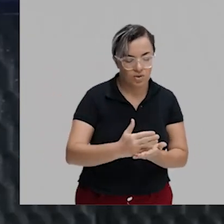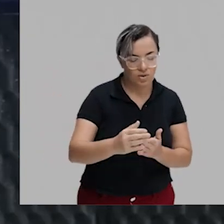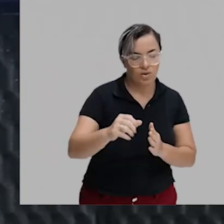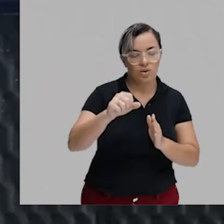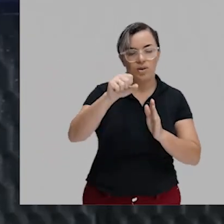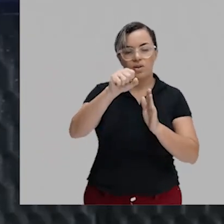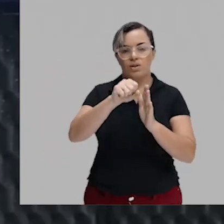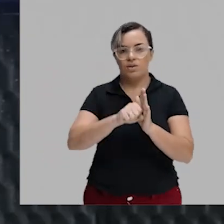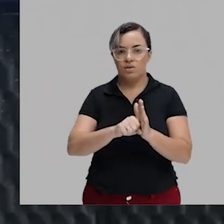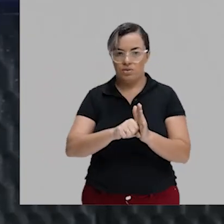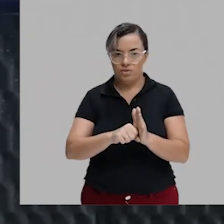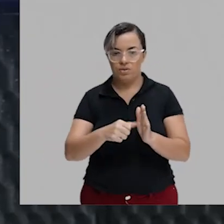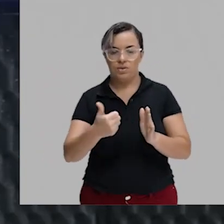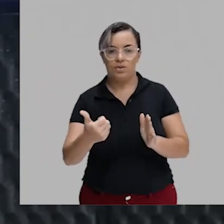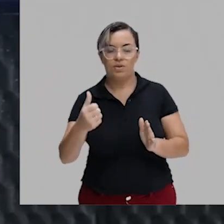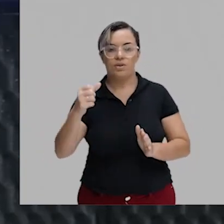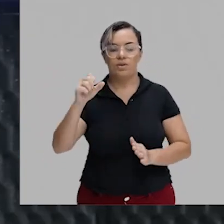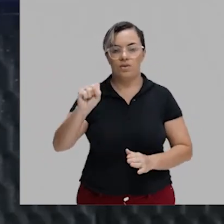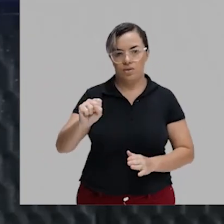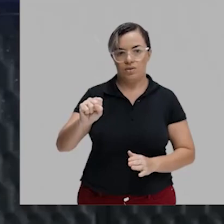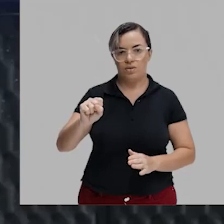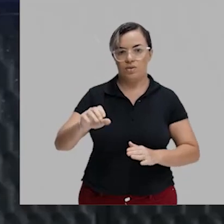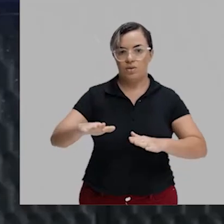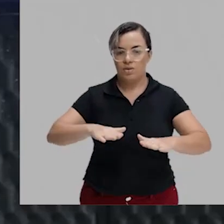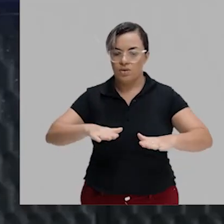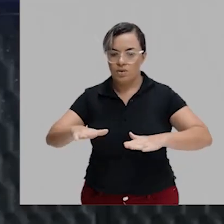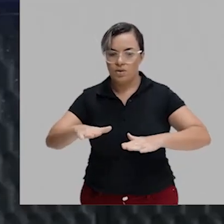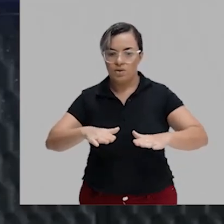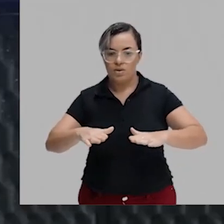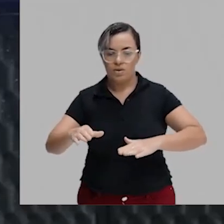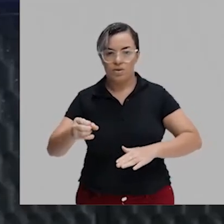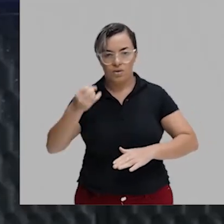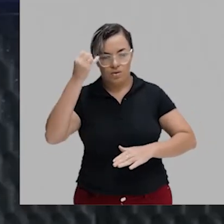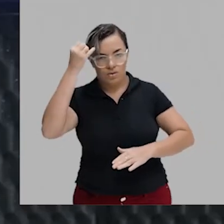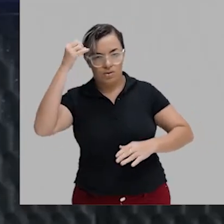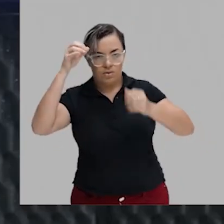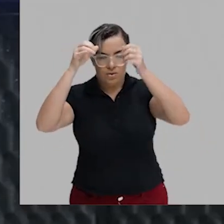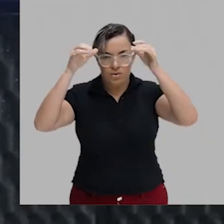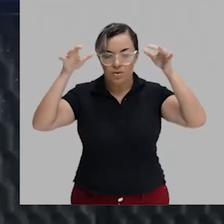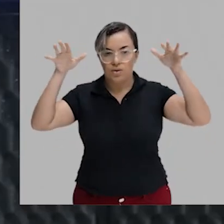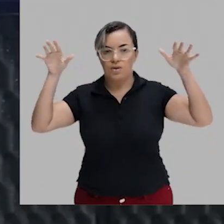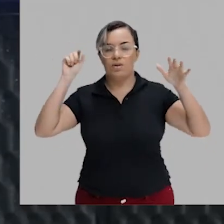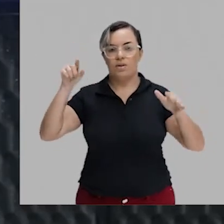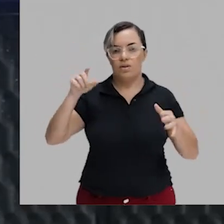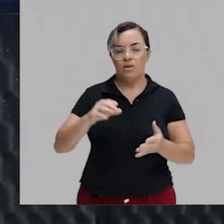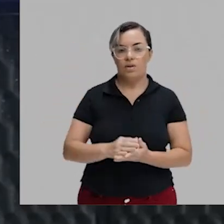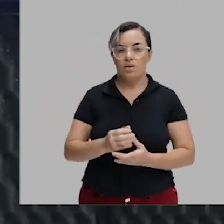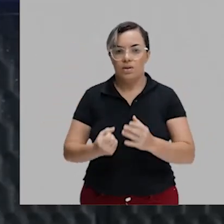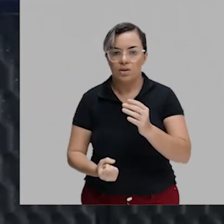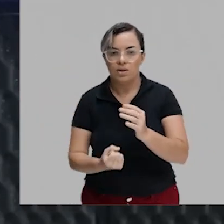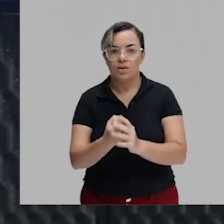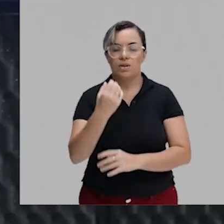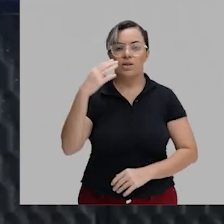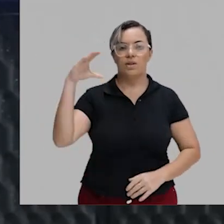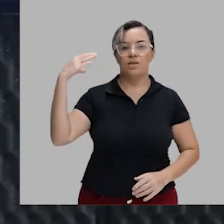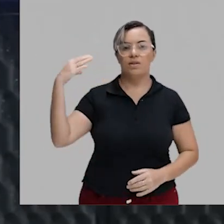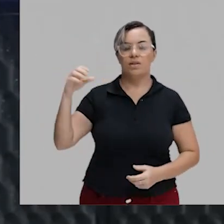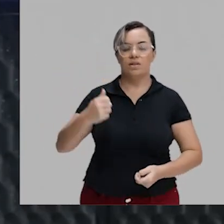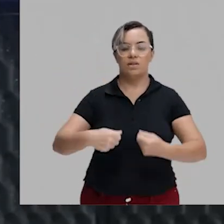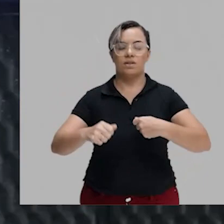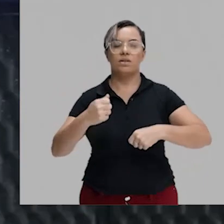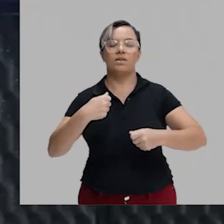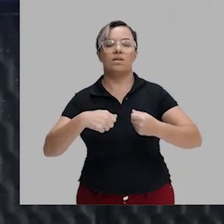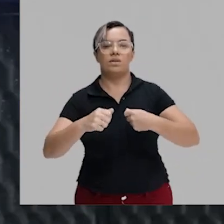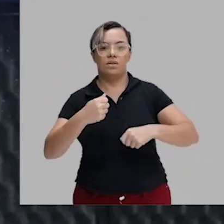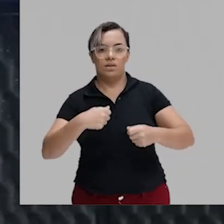no século XVIII, com o movimento iluminista, que nós teremos o nascimento das ciências econômicas.